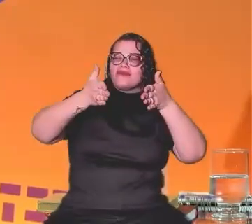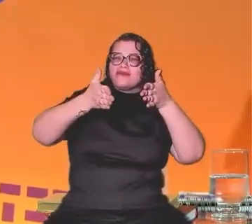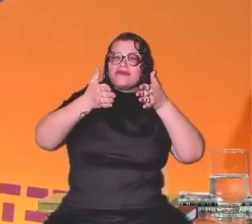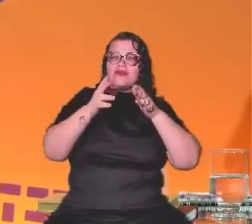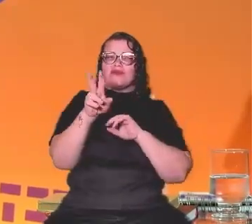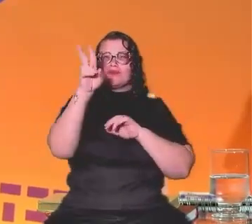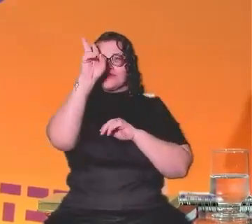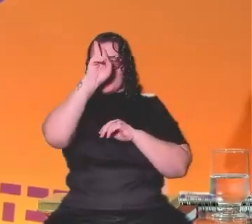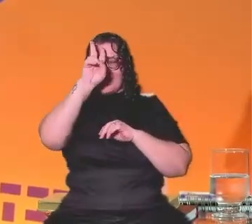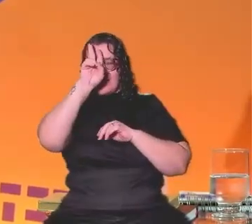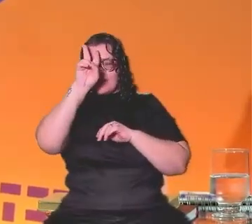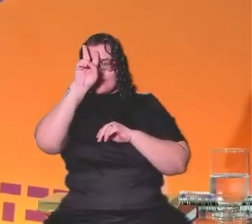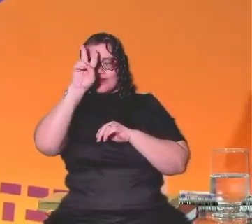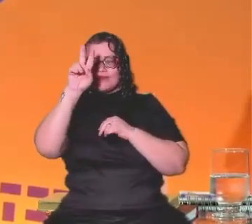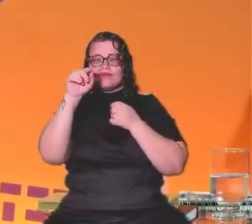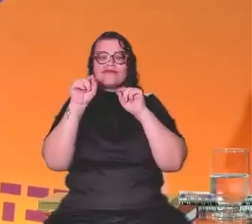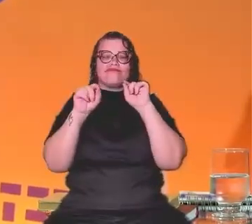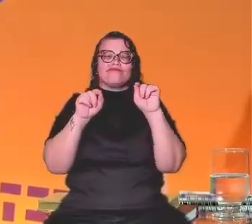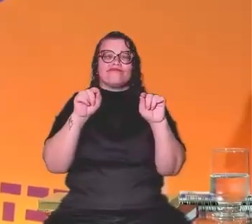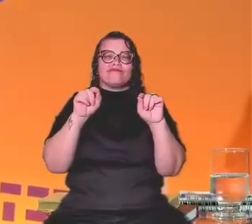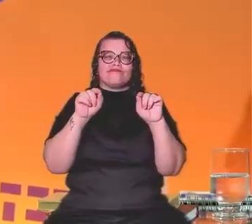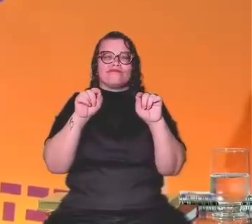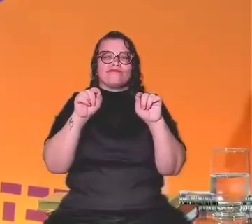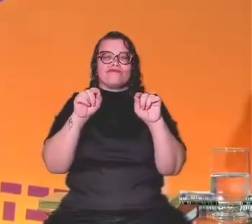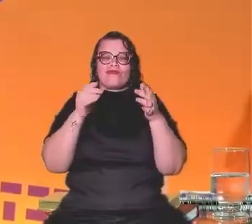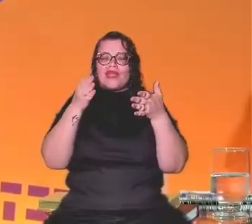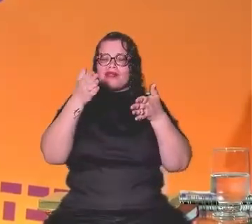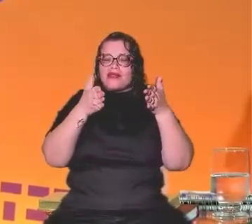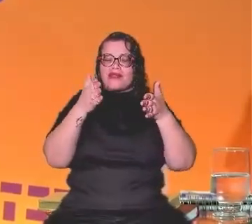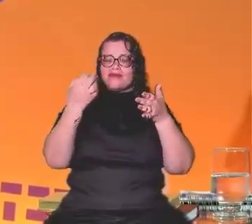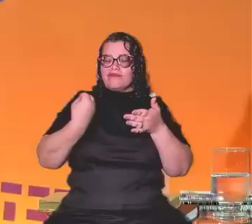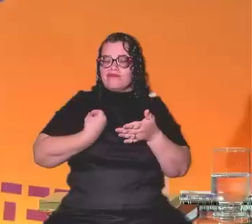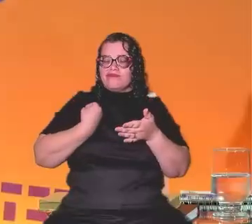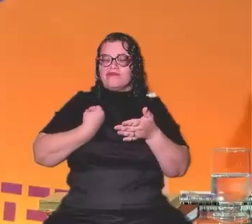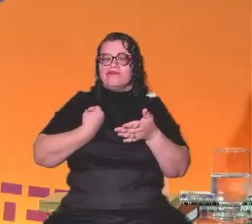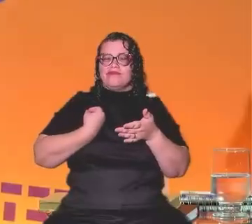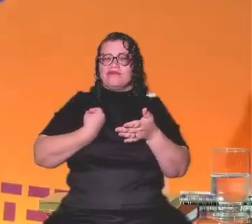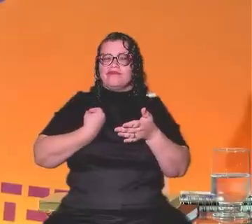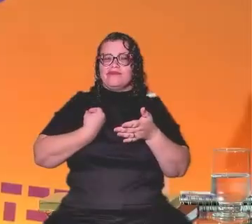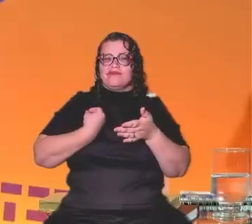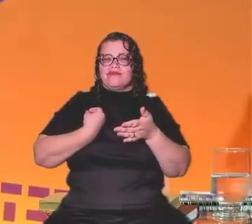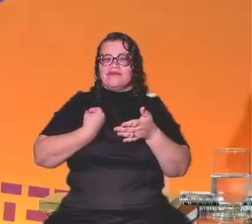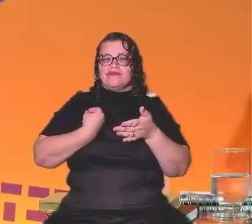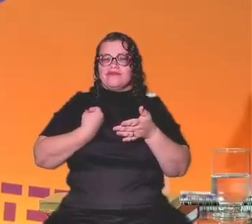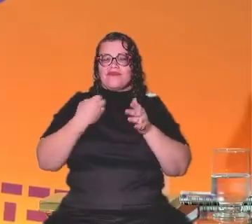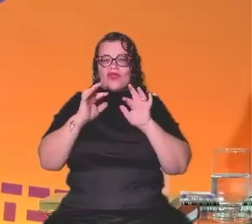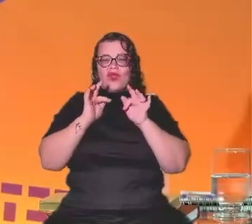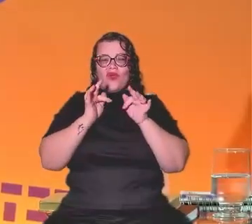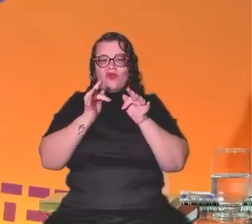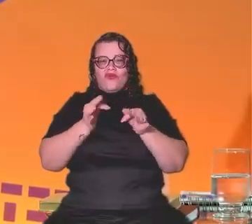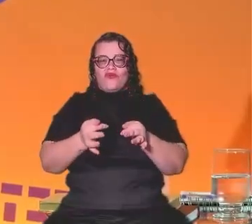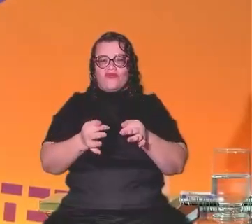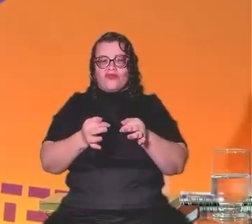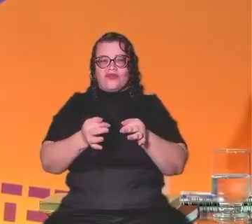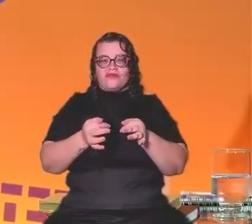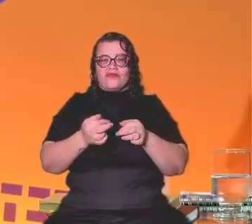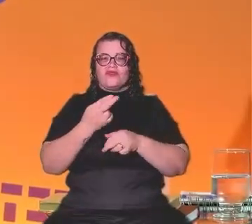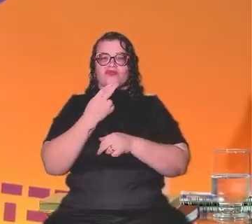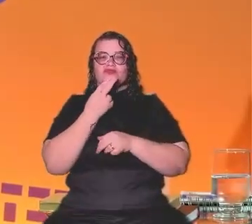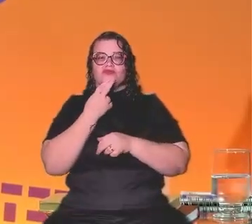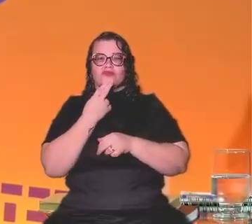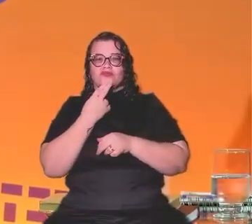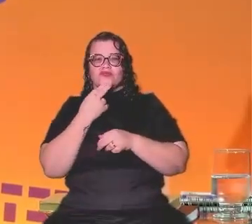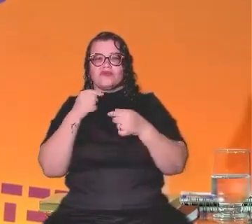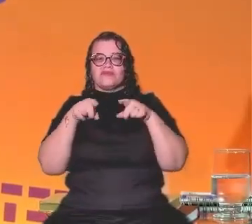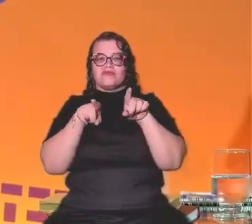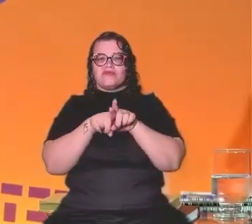precisa lembrar, né? A gente estava vivendo ali o fim da Era Vargas no Brasil,